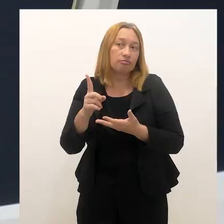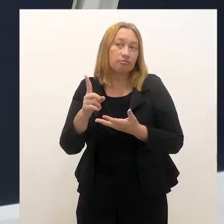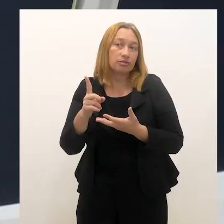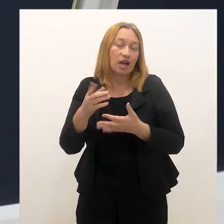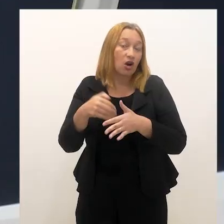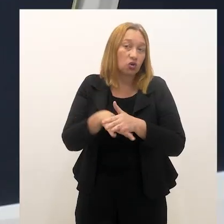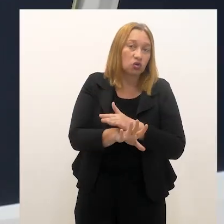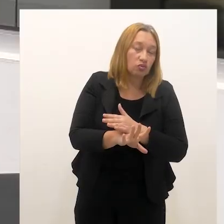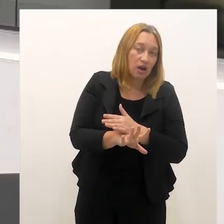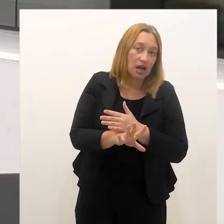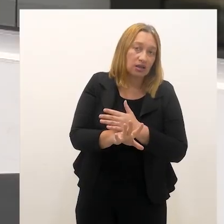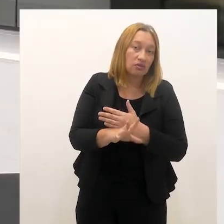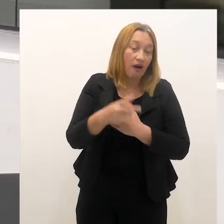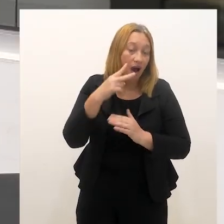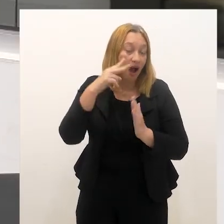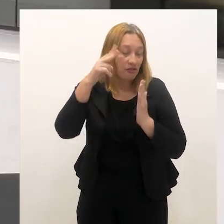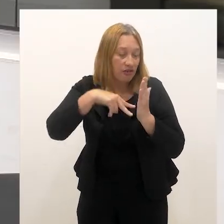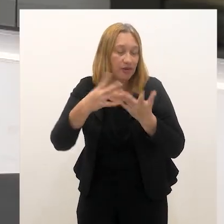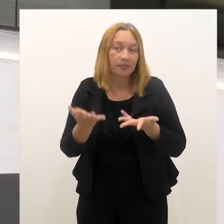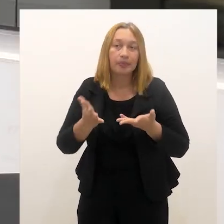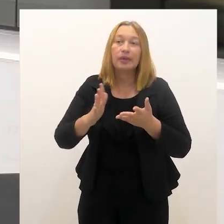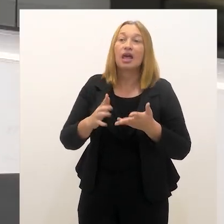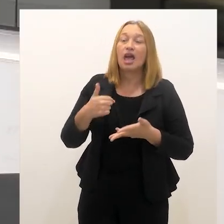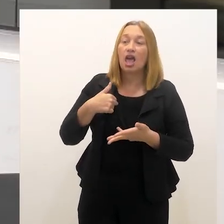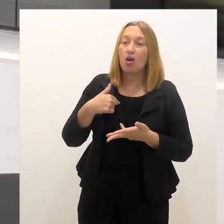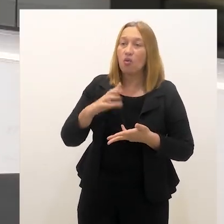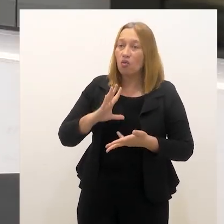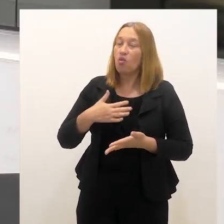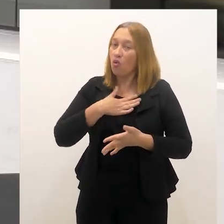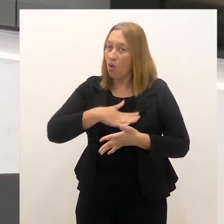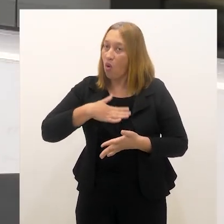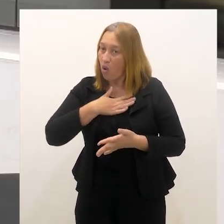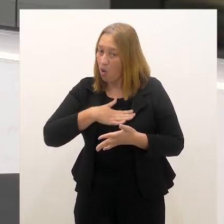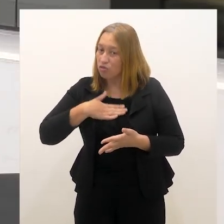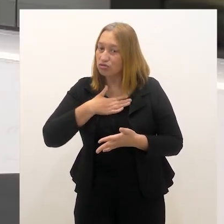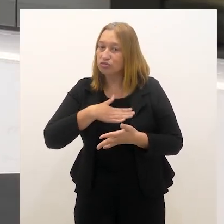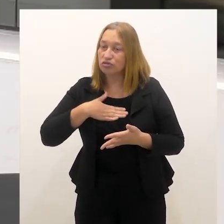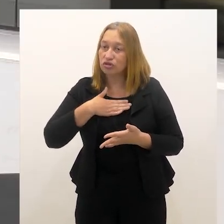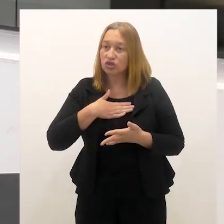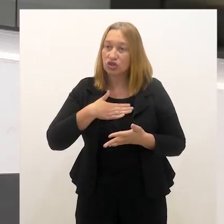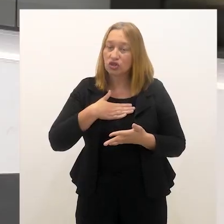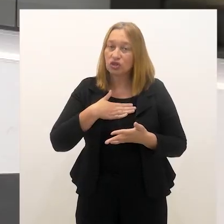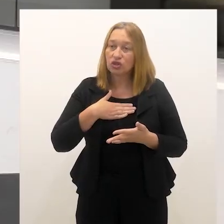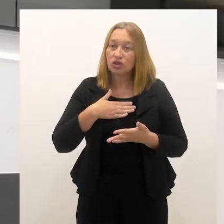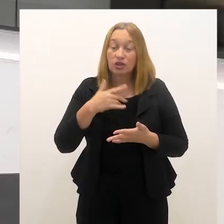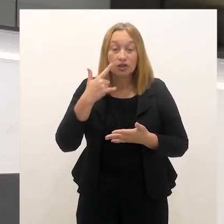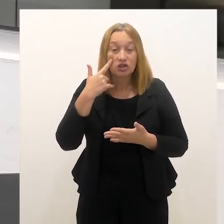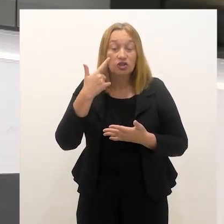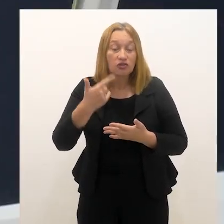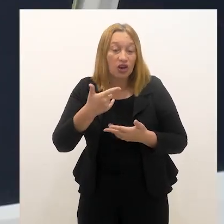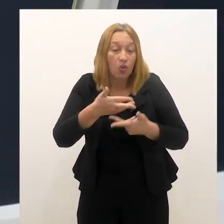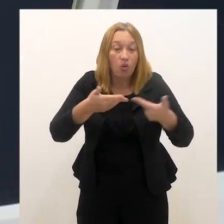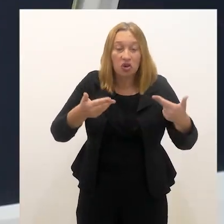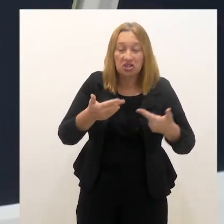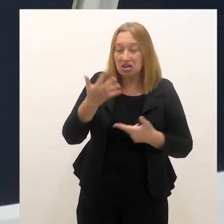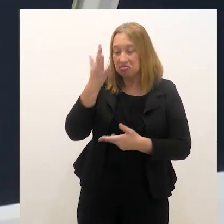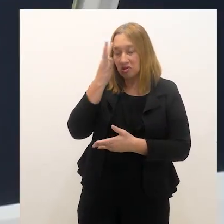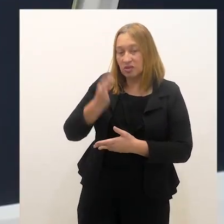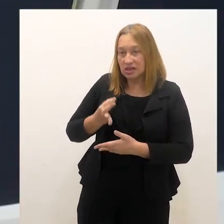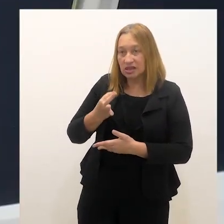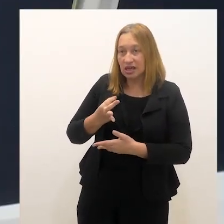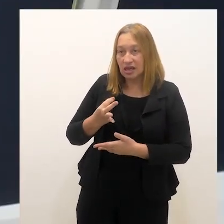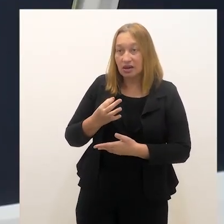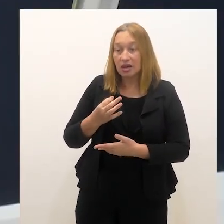habituada. Eu, por exemplo, eu adoro ser confrontado, né? Uhum. Eu adoro aquilo que eu não sei. Uhum. Eu fico fascinado